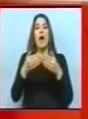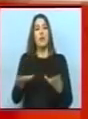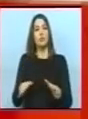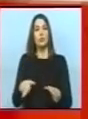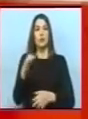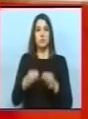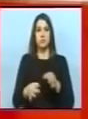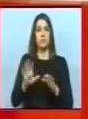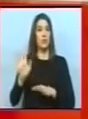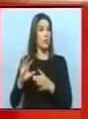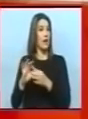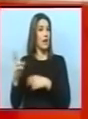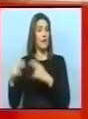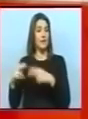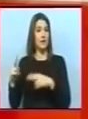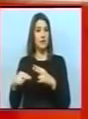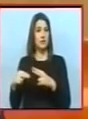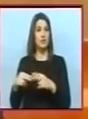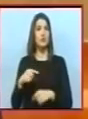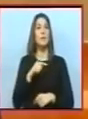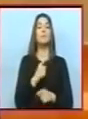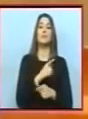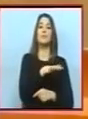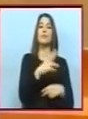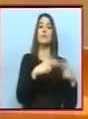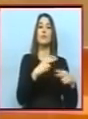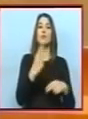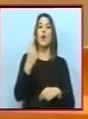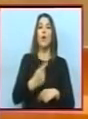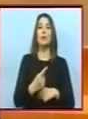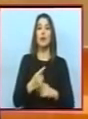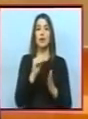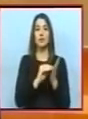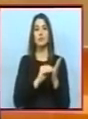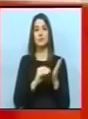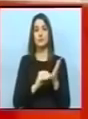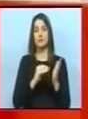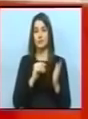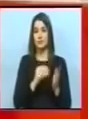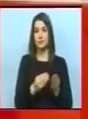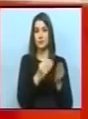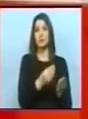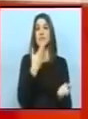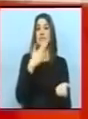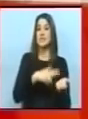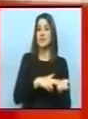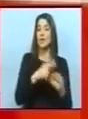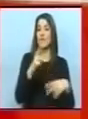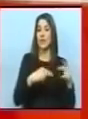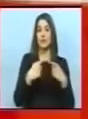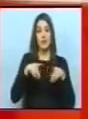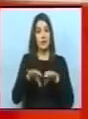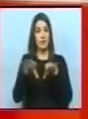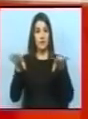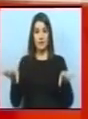tem a ver com a parte fiscal. A parte fiscal vai obrigar, é uma declaração para efeitos deste imposto de selo, nas finanças. Portanto, são dois atos